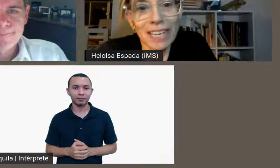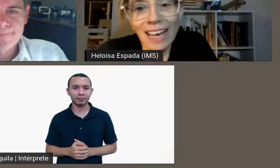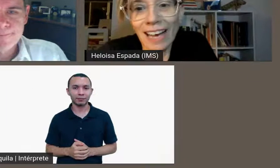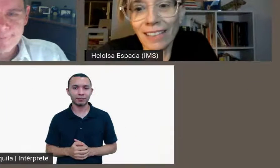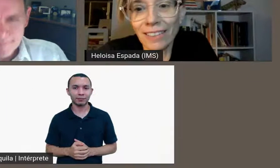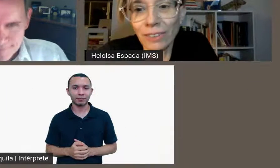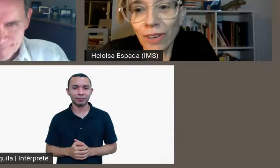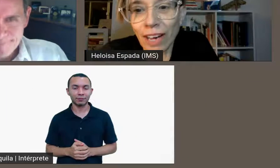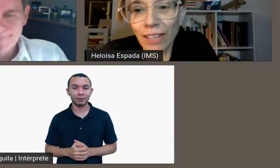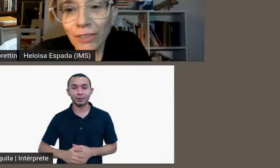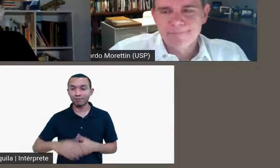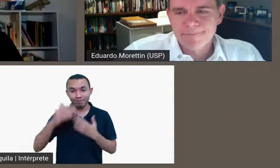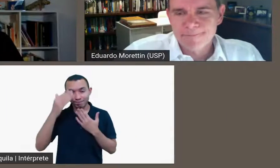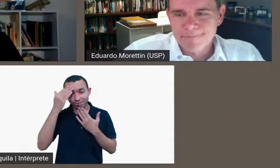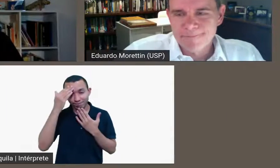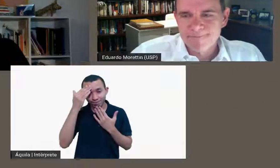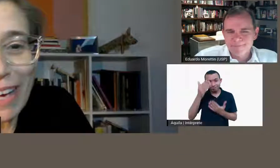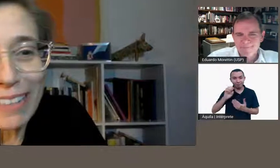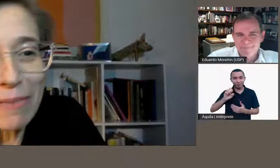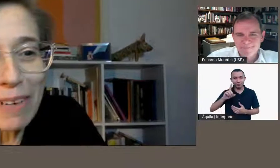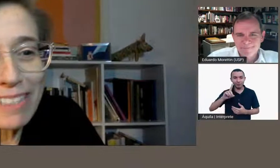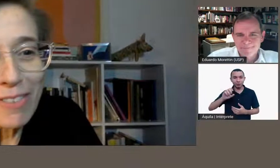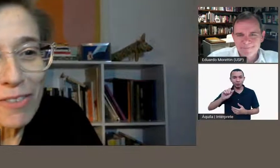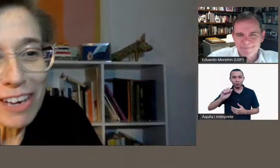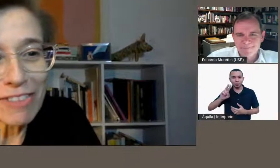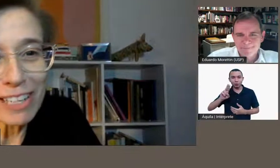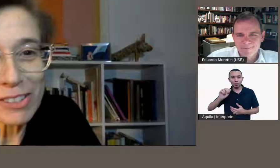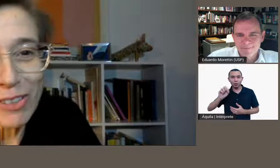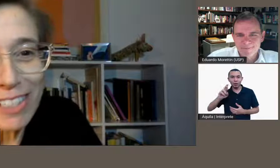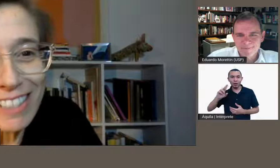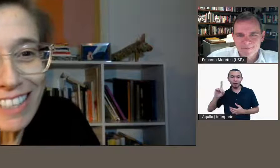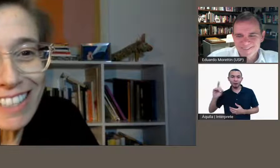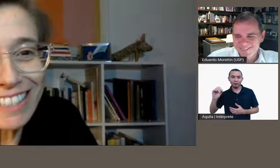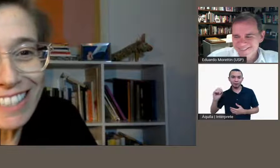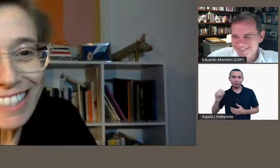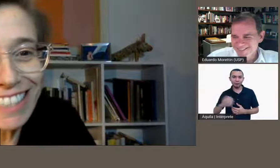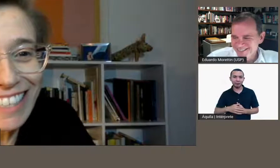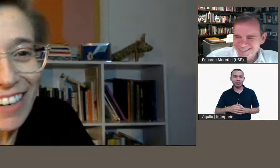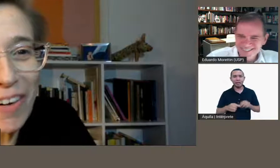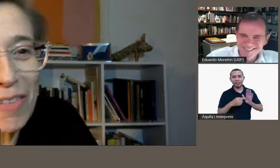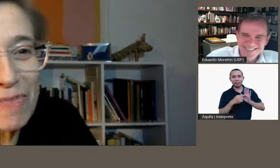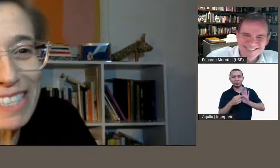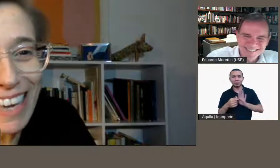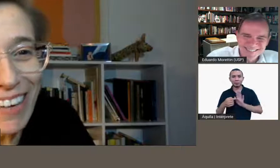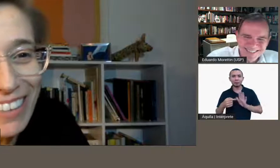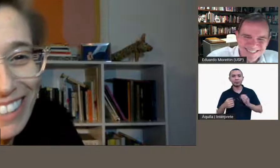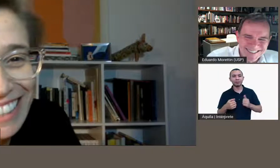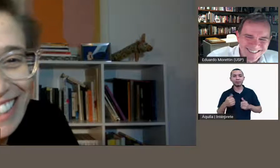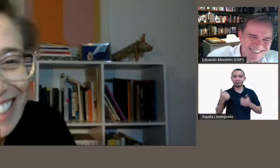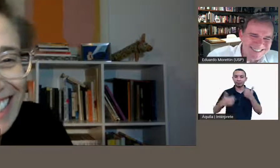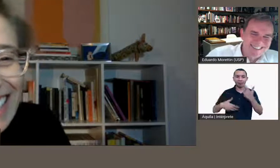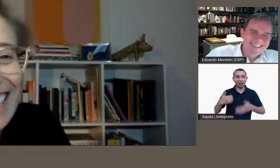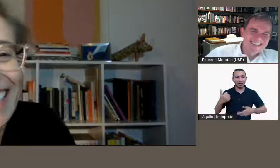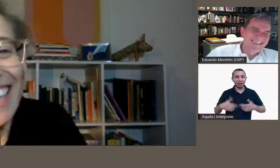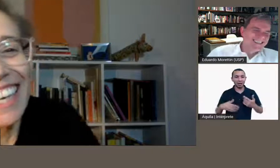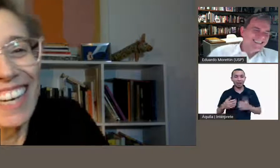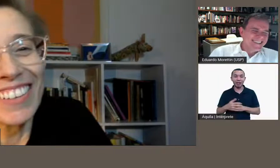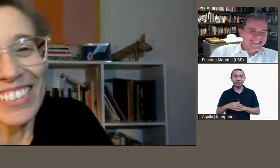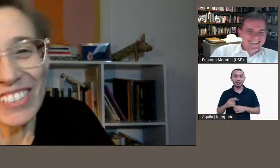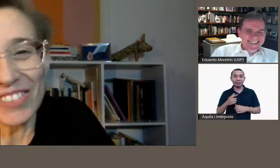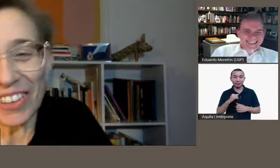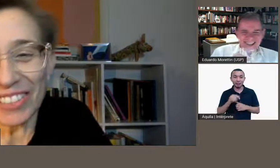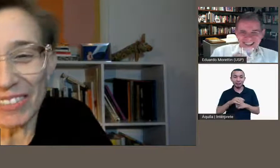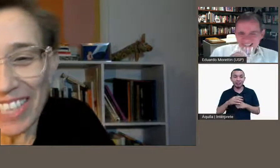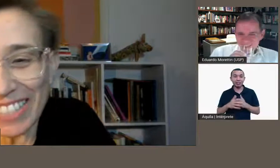Muito obrigada, Eduardo. Ainda mais com revelações aí de corrupção.